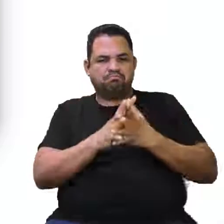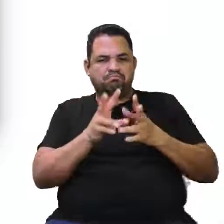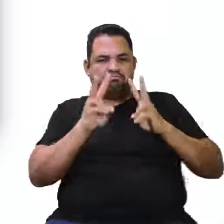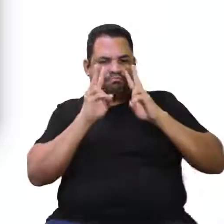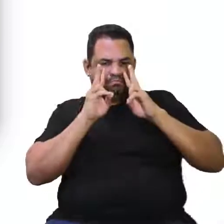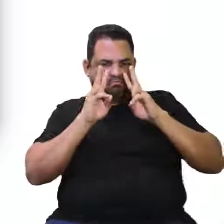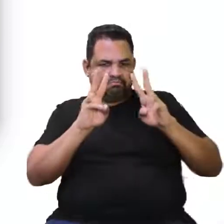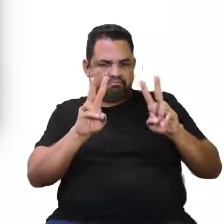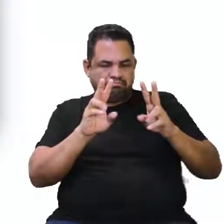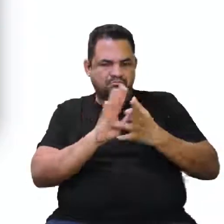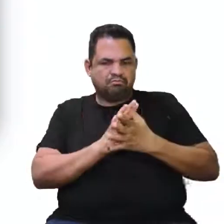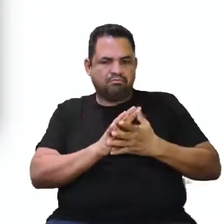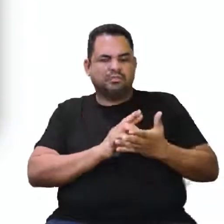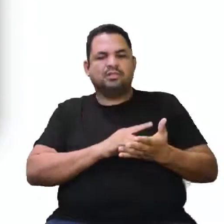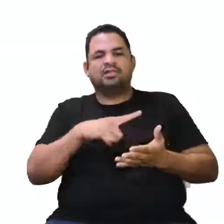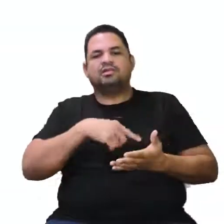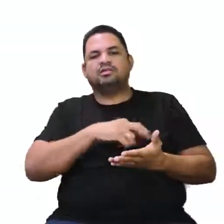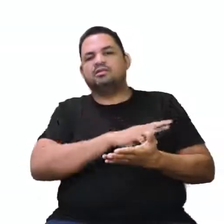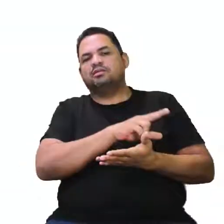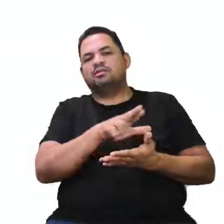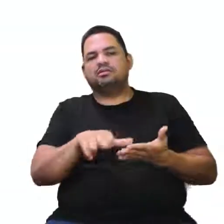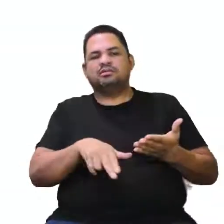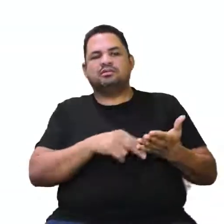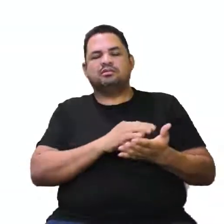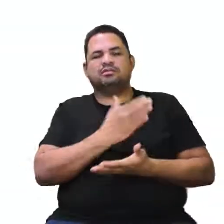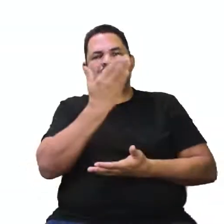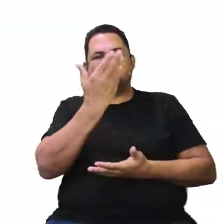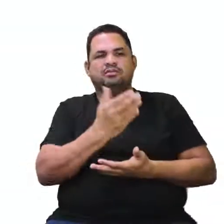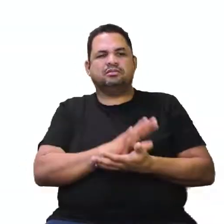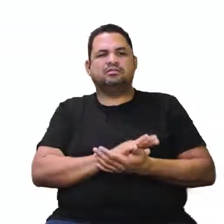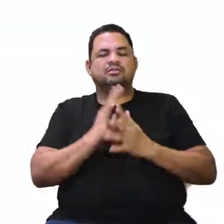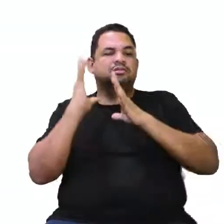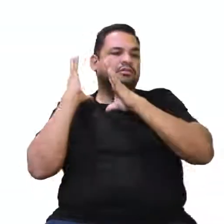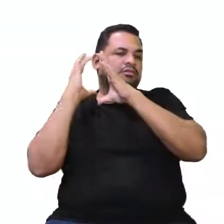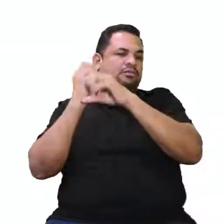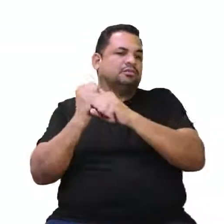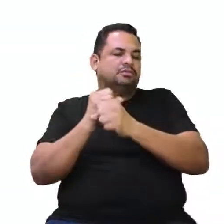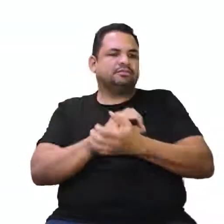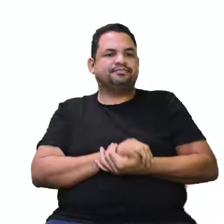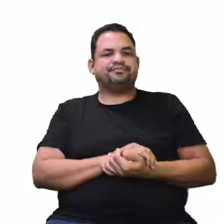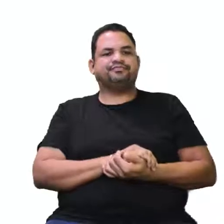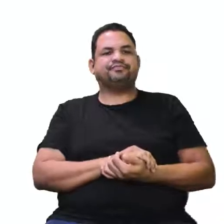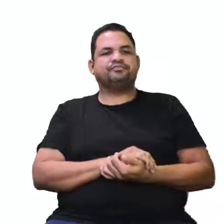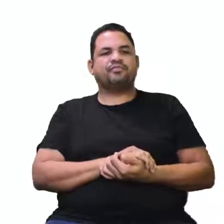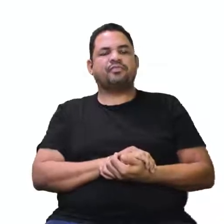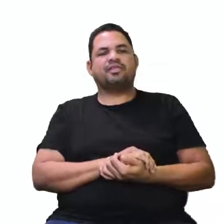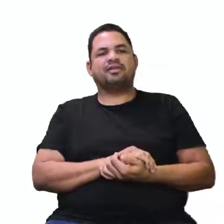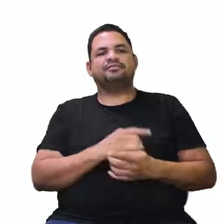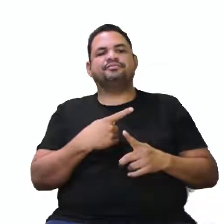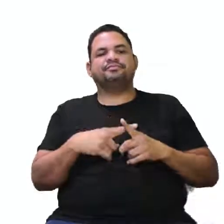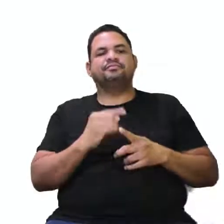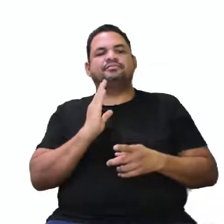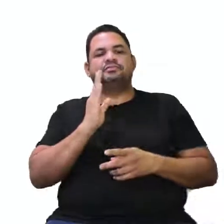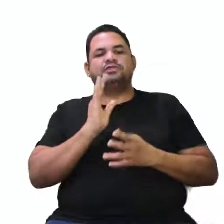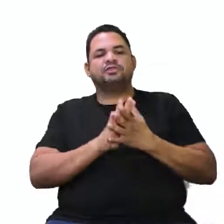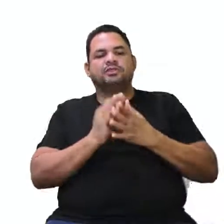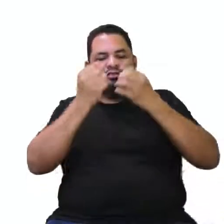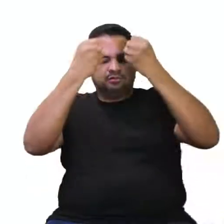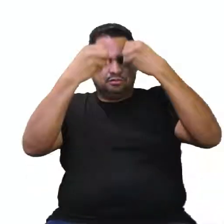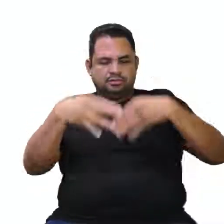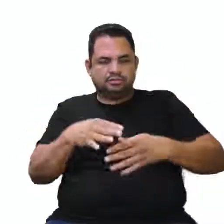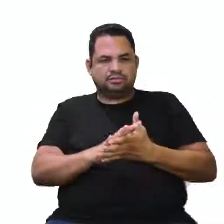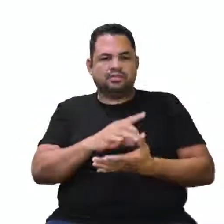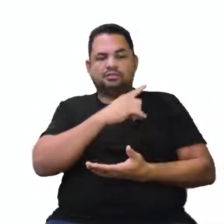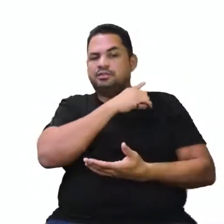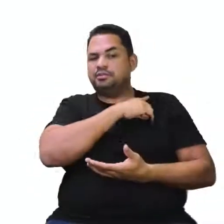nós temos diversos tipos de corpos. Interessante que essa parte é só uma revisão, né, professora? Só uma revisãozinha, porque a gente já mencionou. Foi trabalhado no